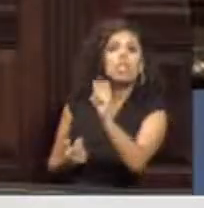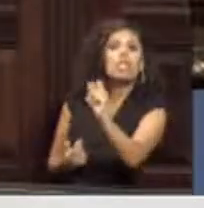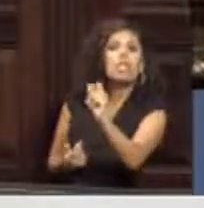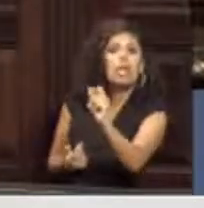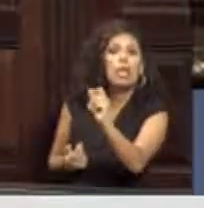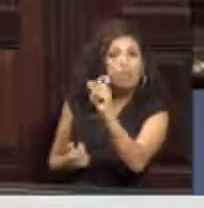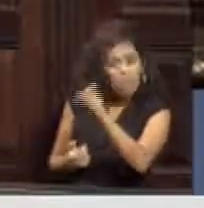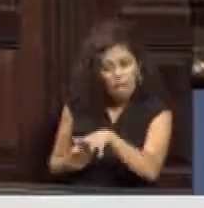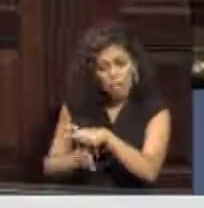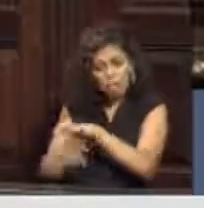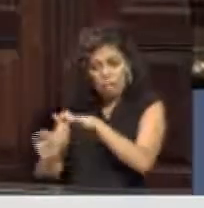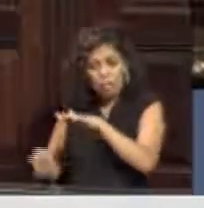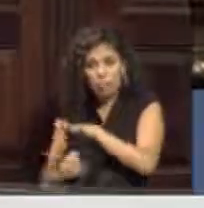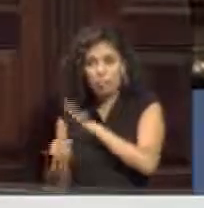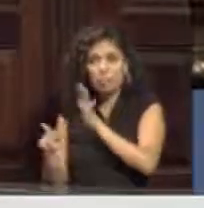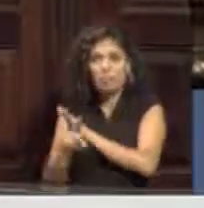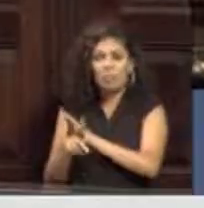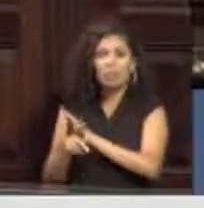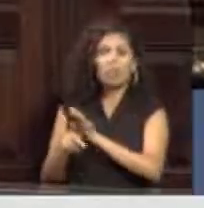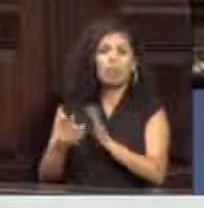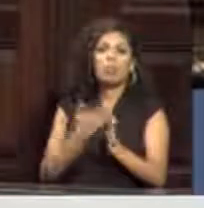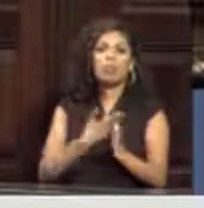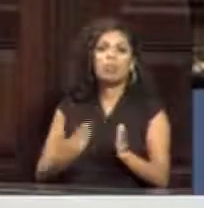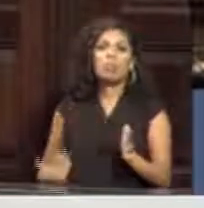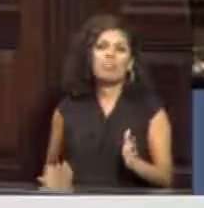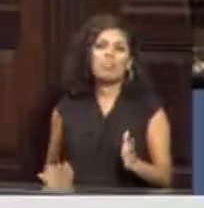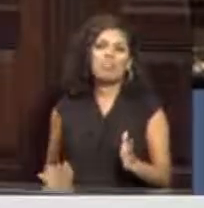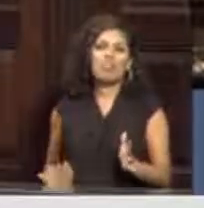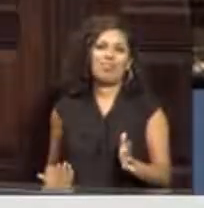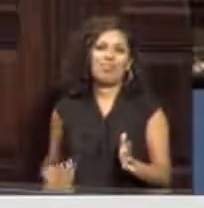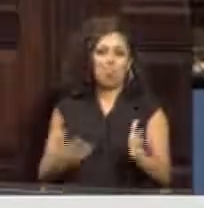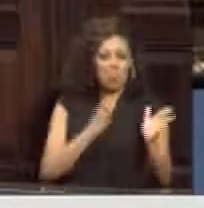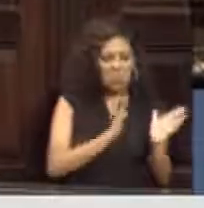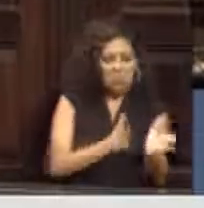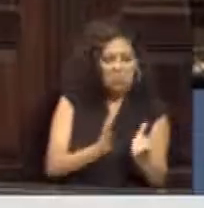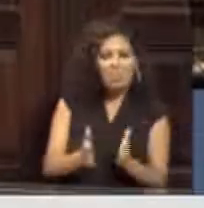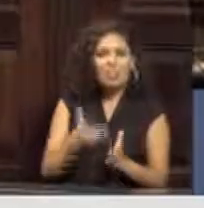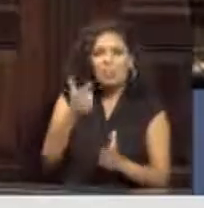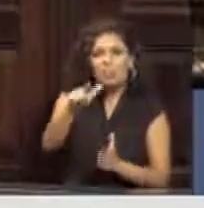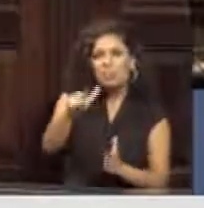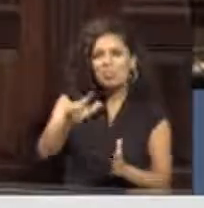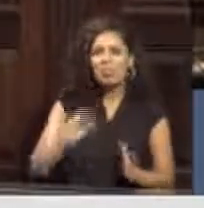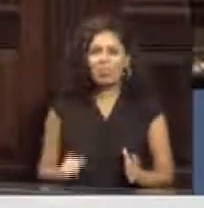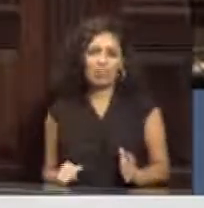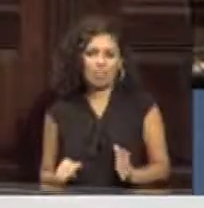administrada. E agora, quando ela fica